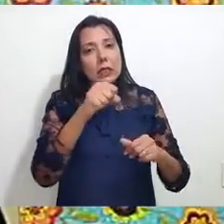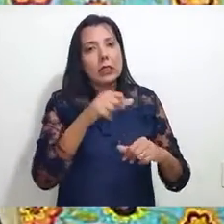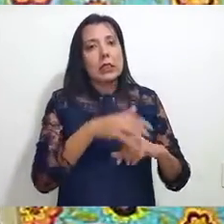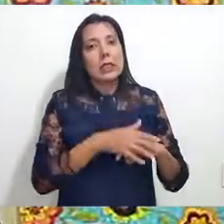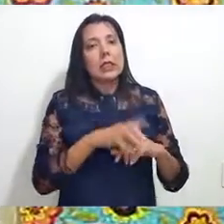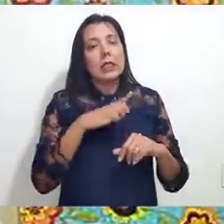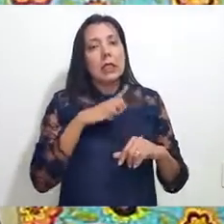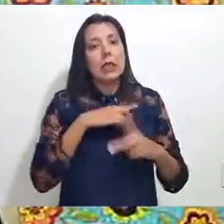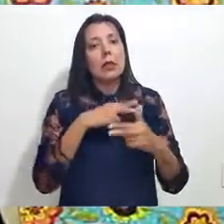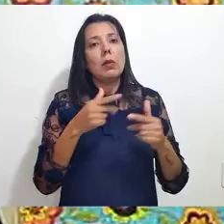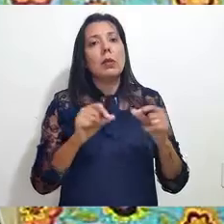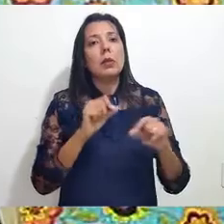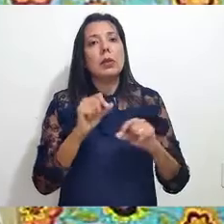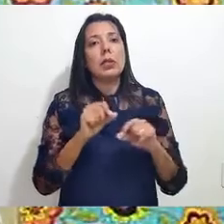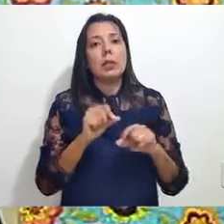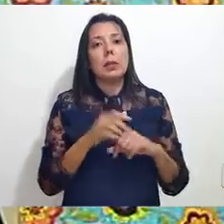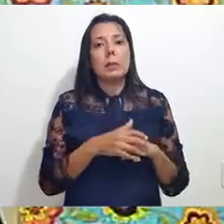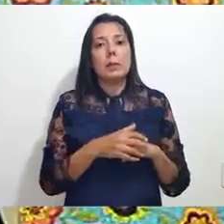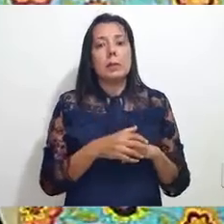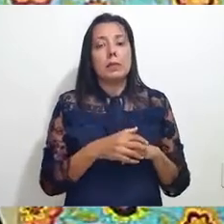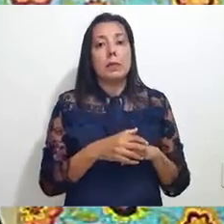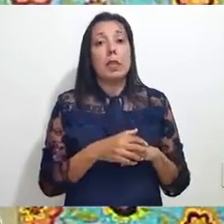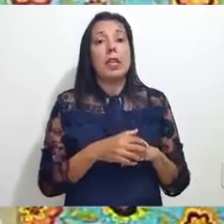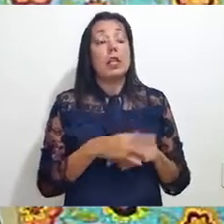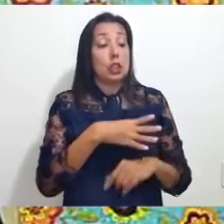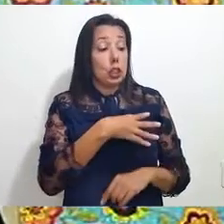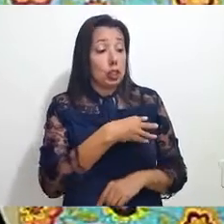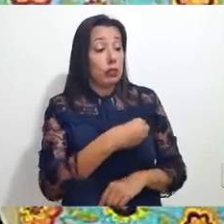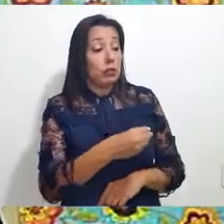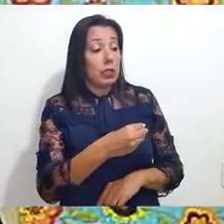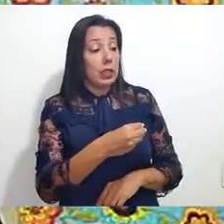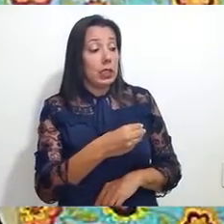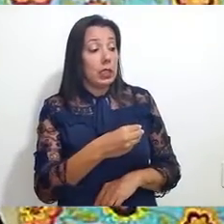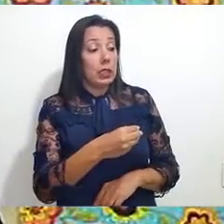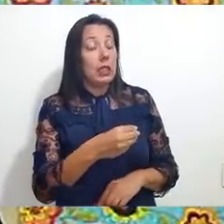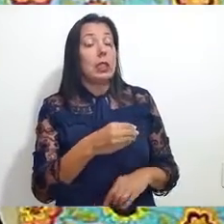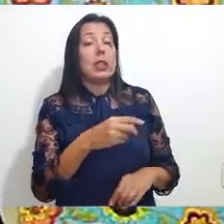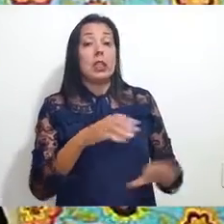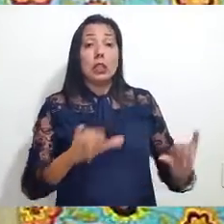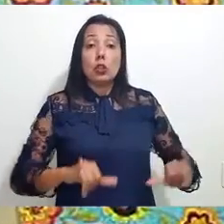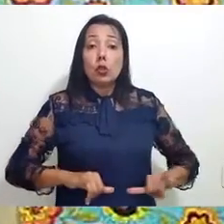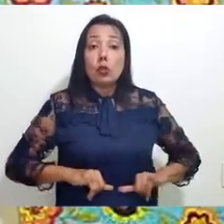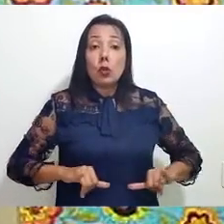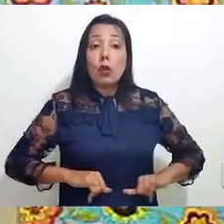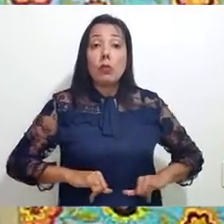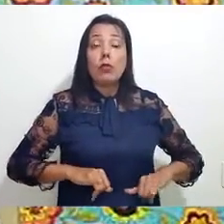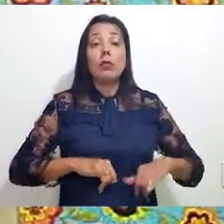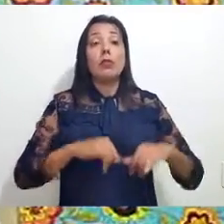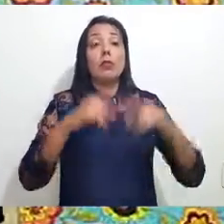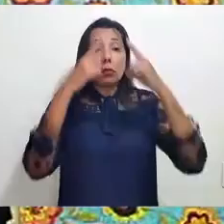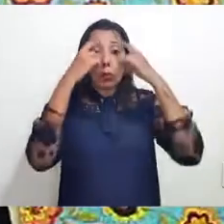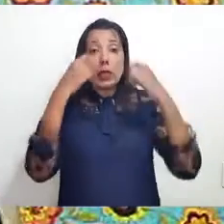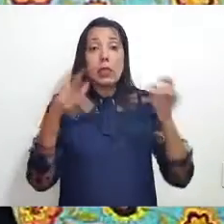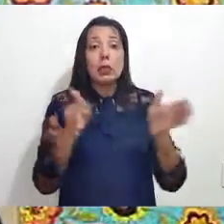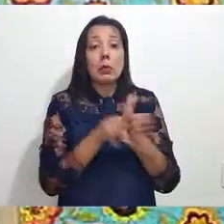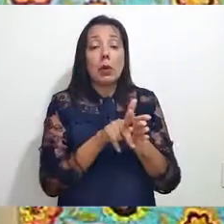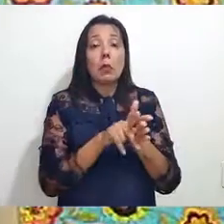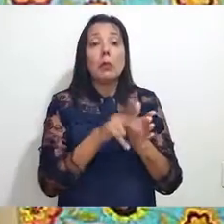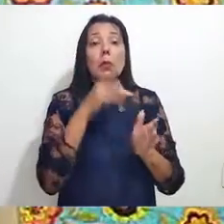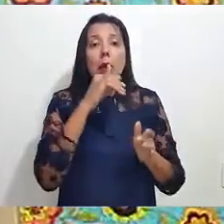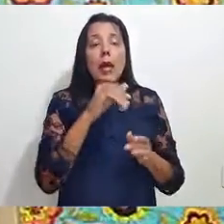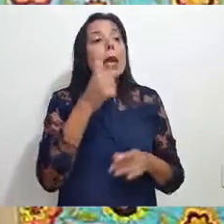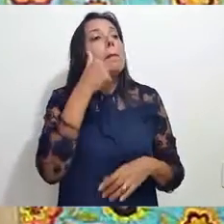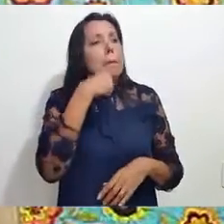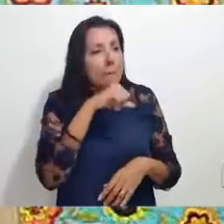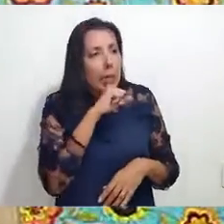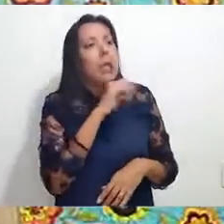casos disso, de filhas que são agredidas são violentadas pelos pais, que a mãe conhece, a mãe não consegue